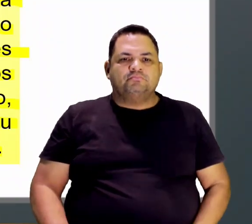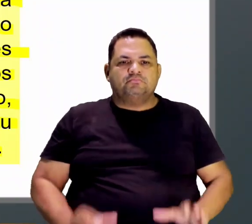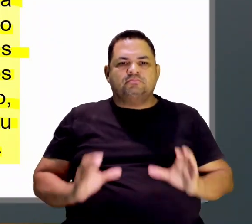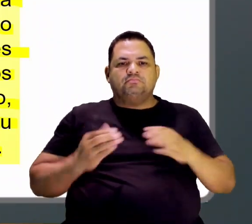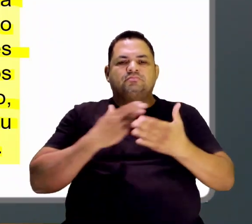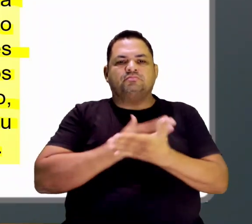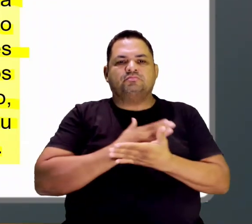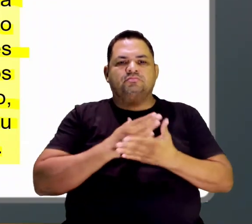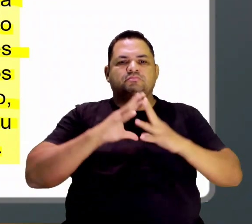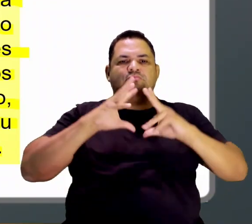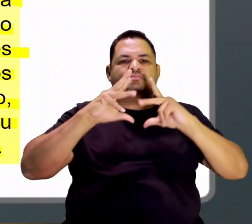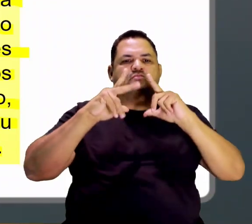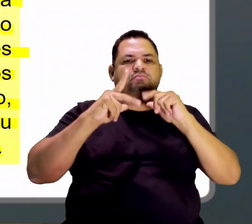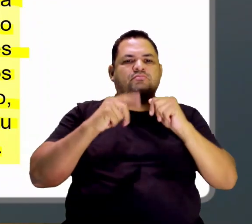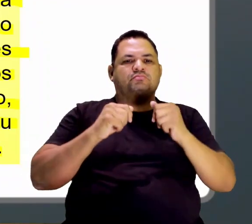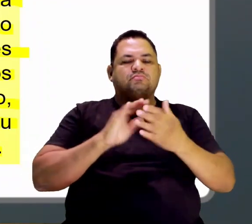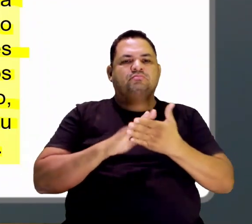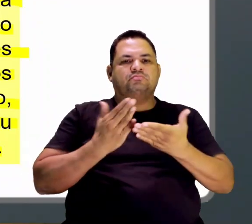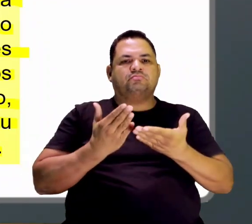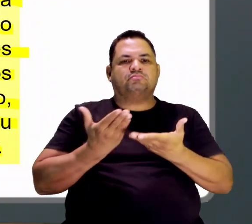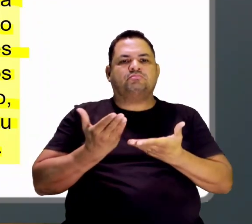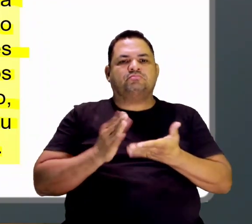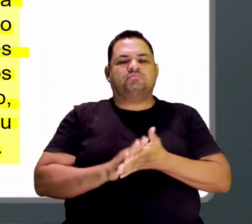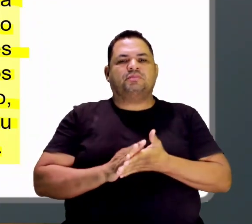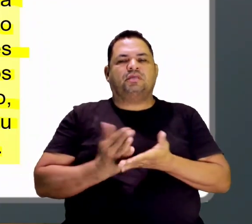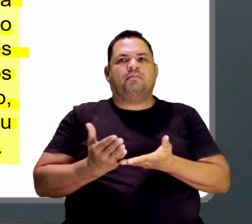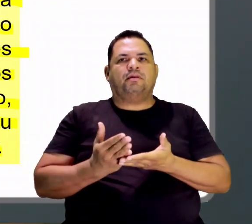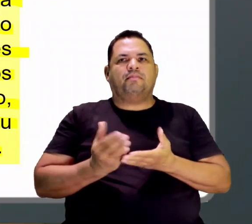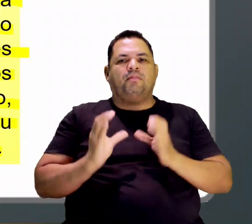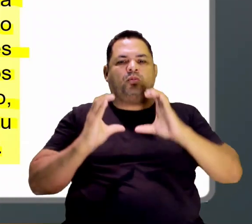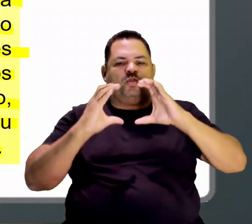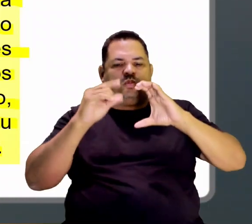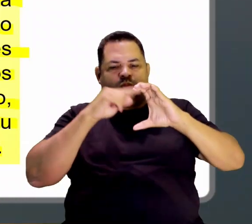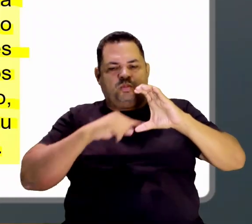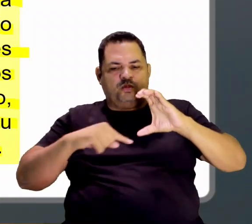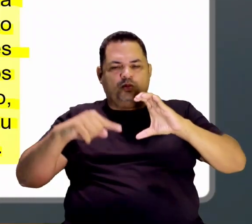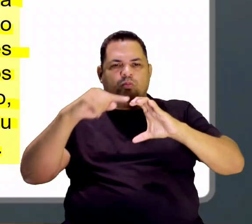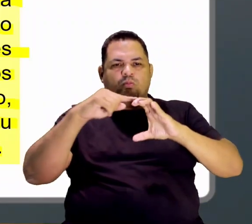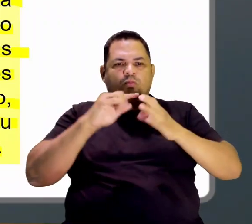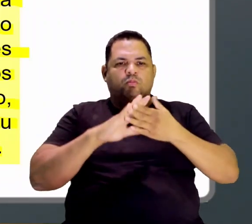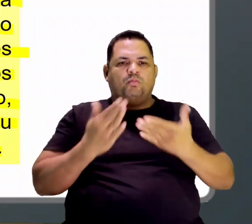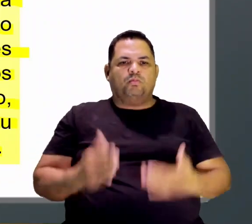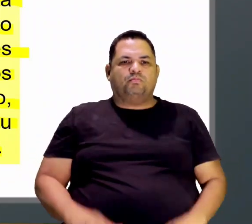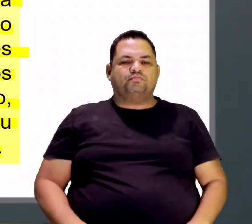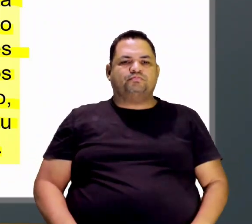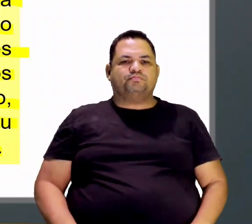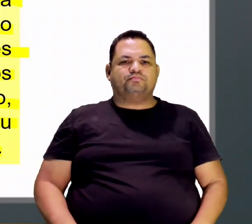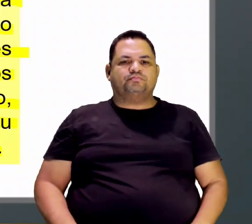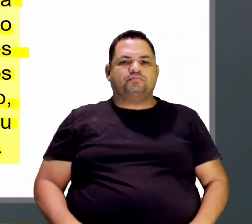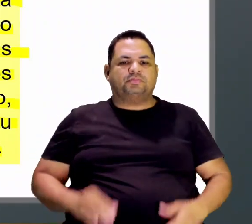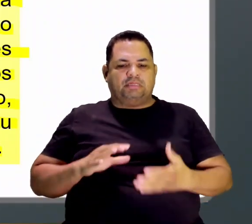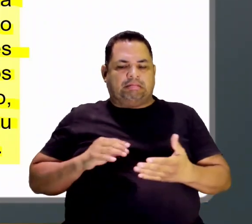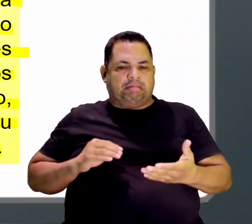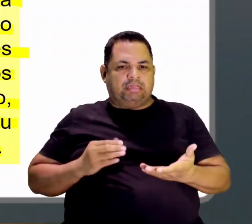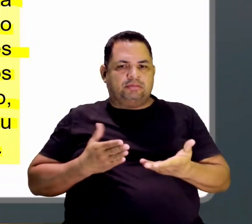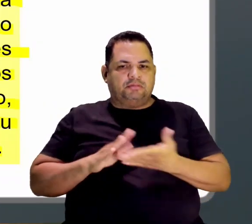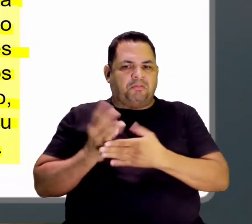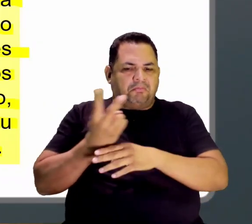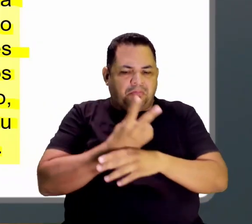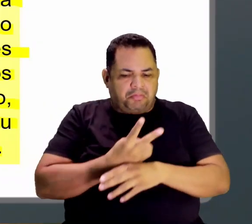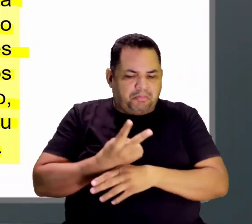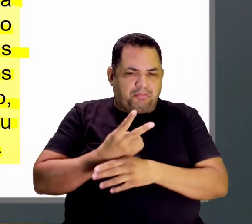dessa bola, né, no passe dessa bola, melhor será essa recepção e melhor será otimizado